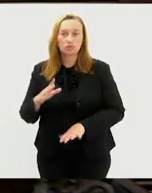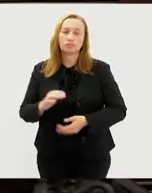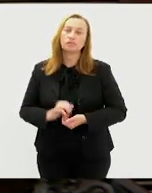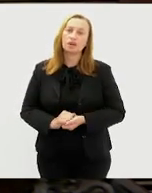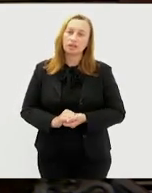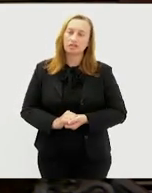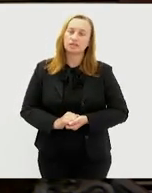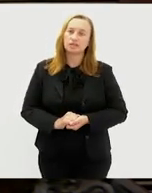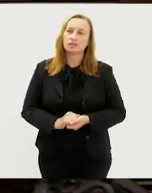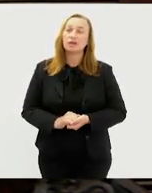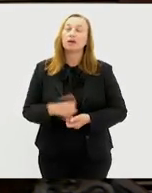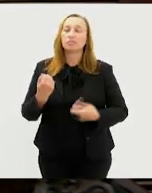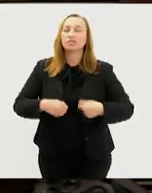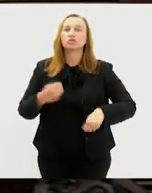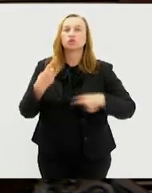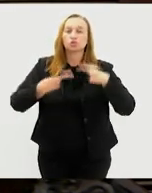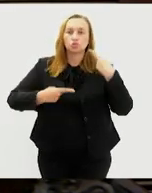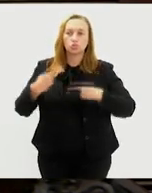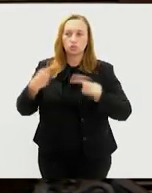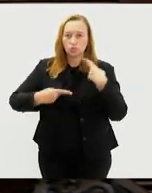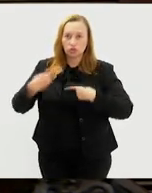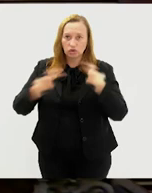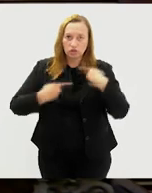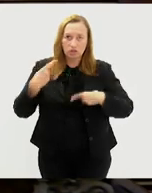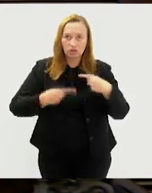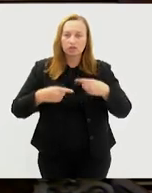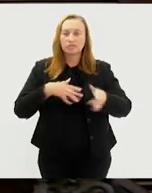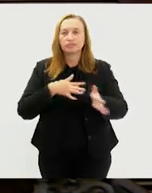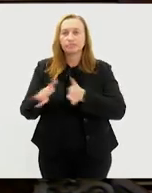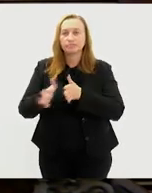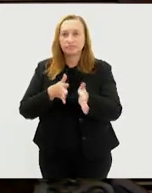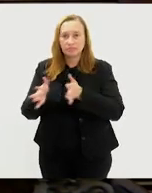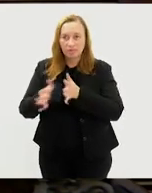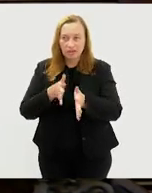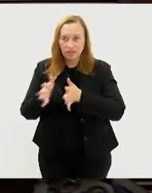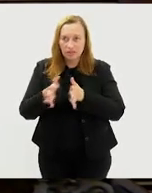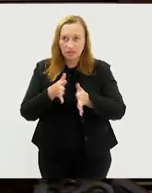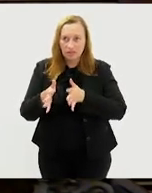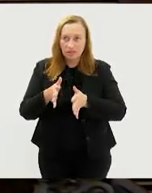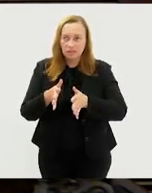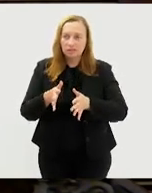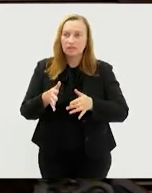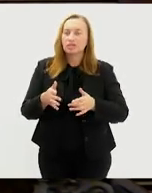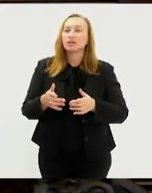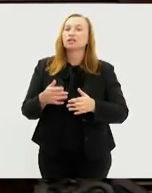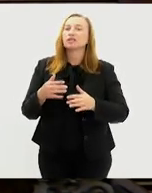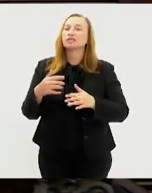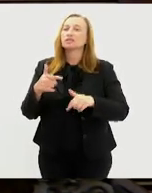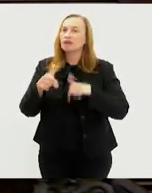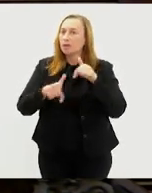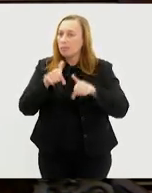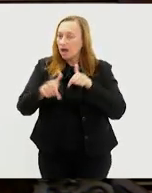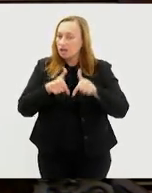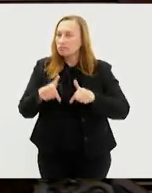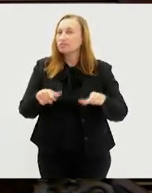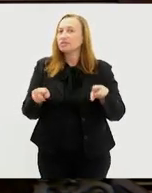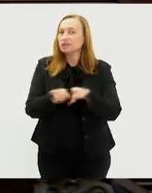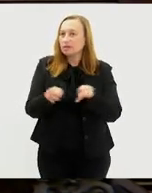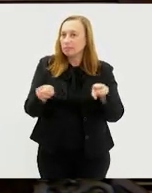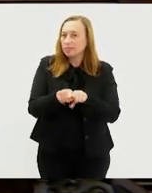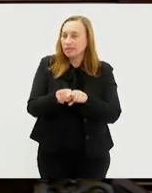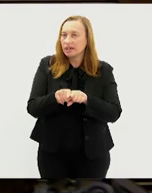diss ter acessibilidade empregabilidade e também